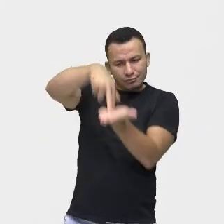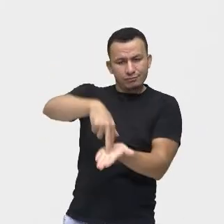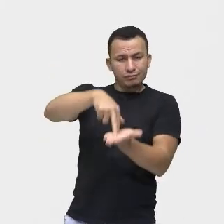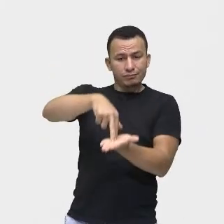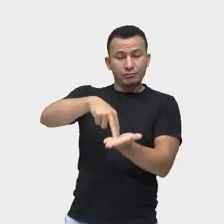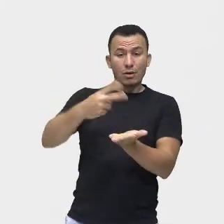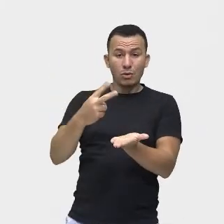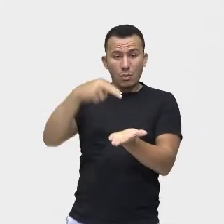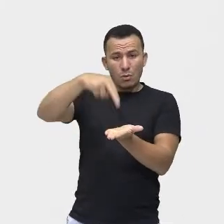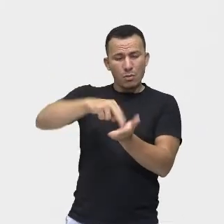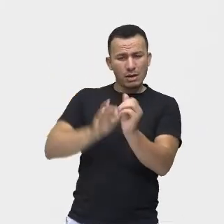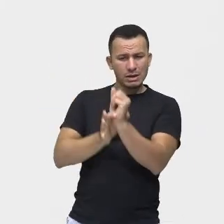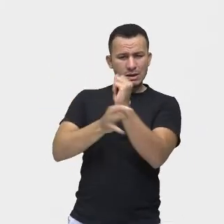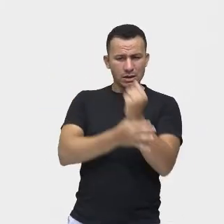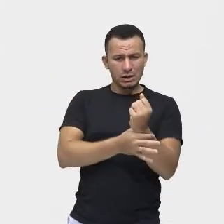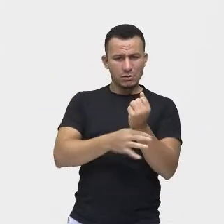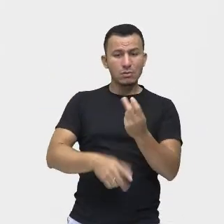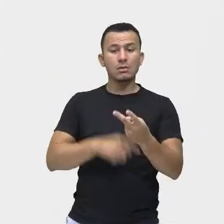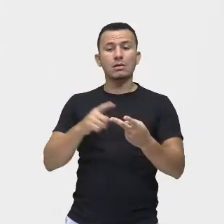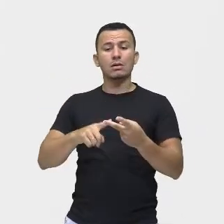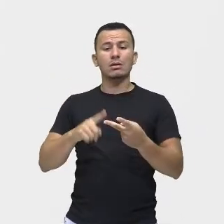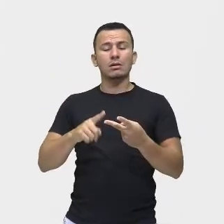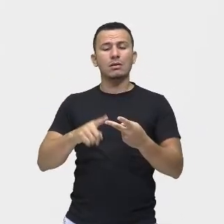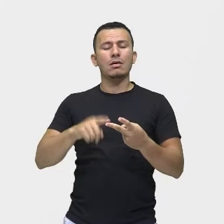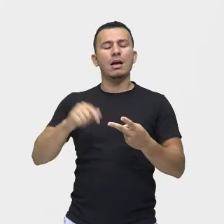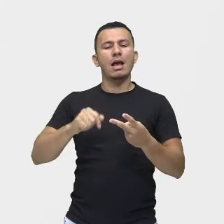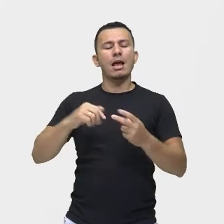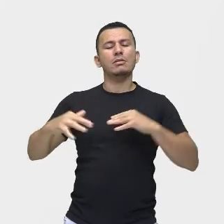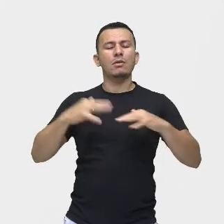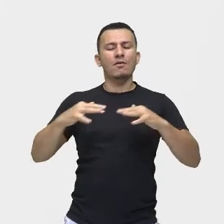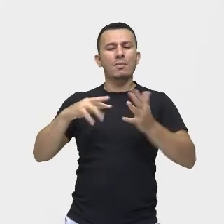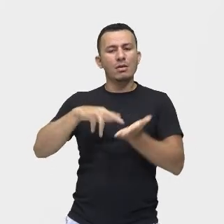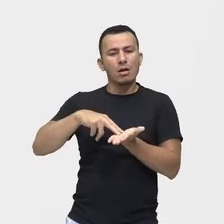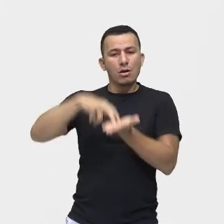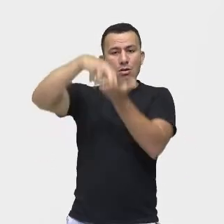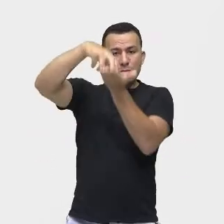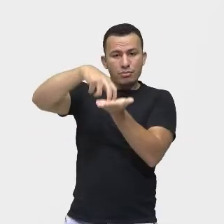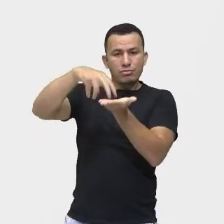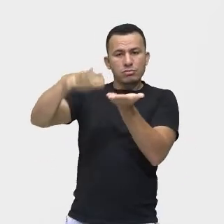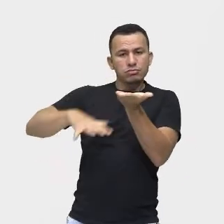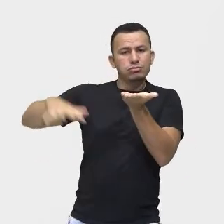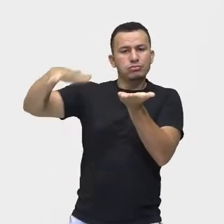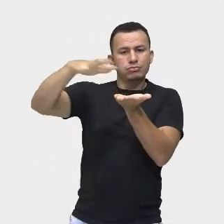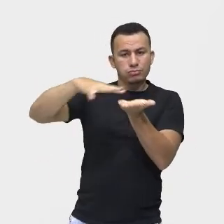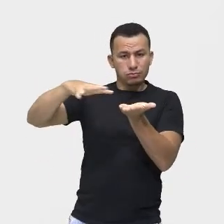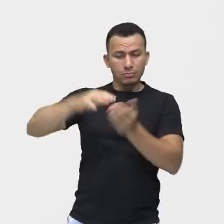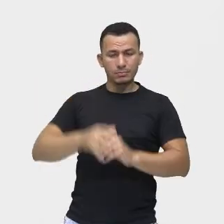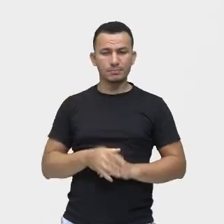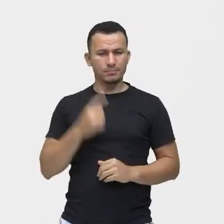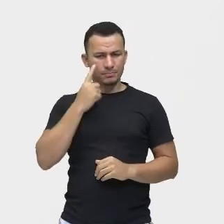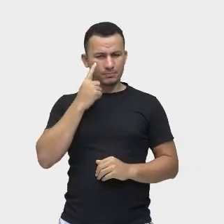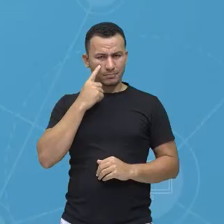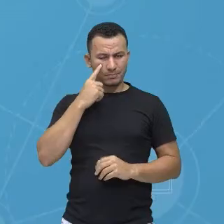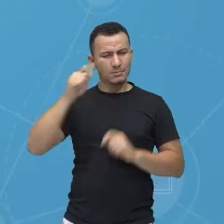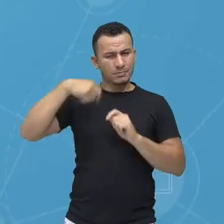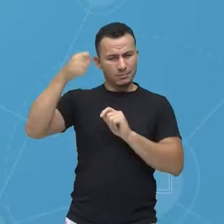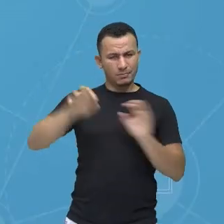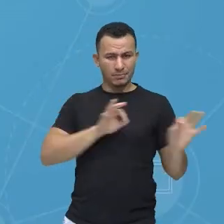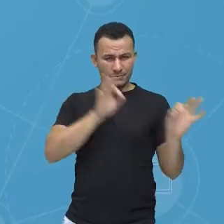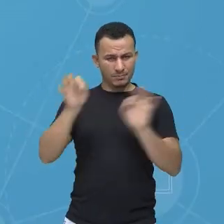forma. E o Popchovich consiste em saltar fazendo a inversão do skate no ar. Vamos ver agora aí o